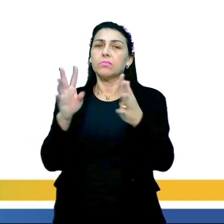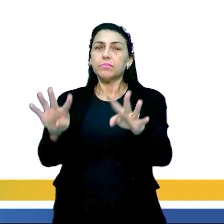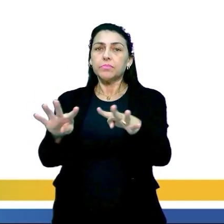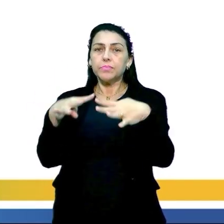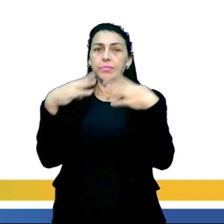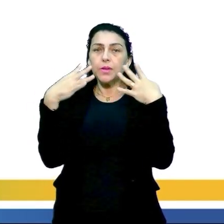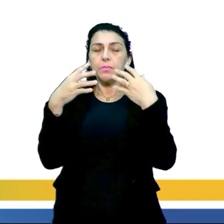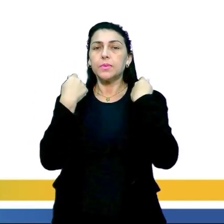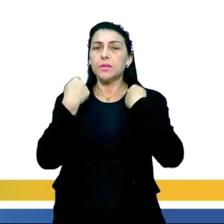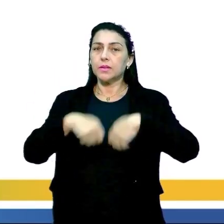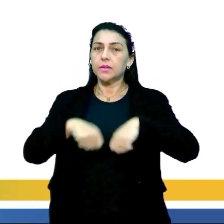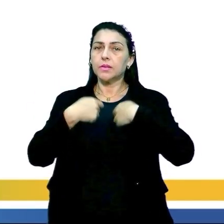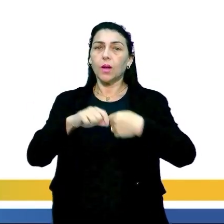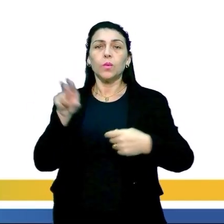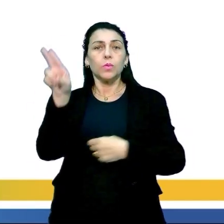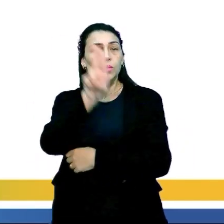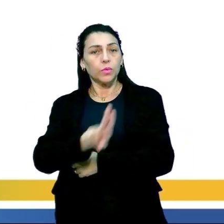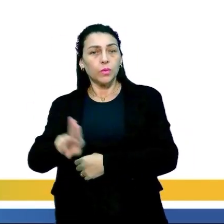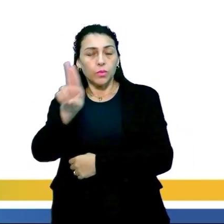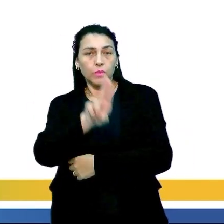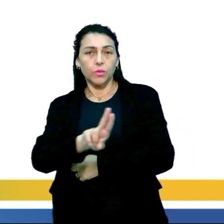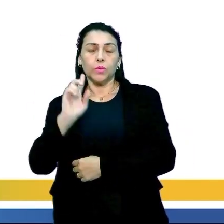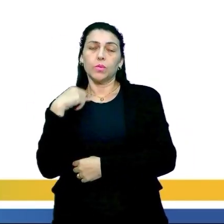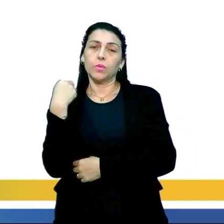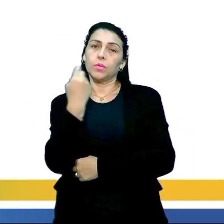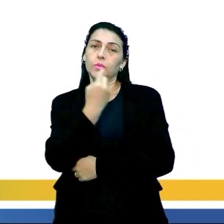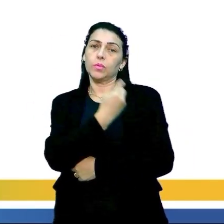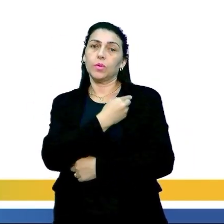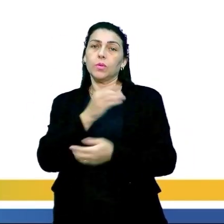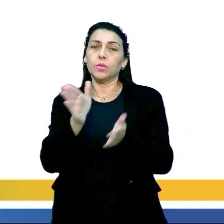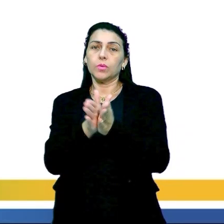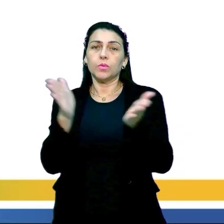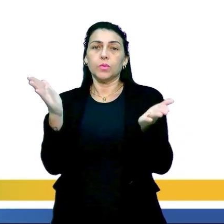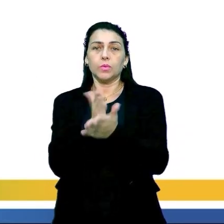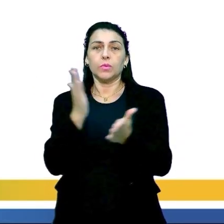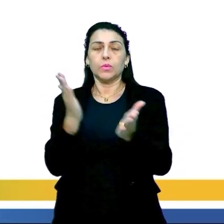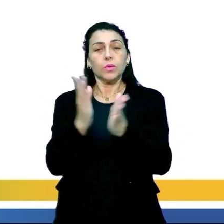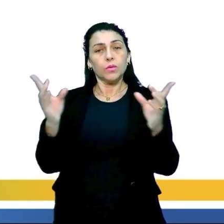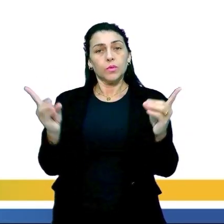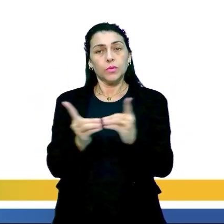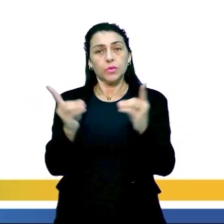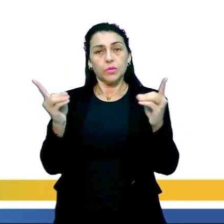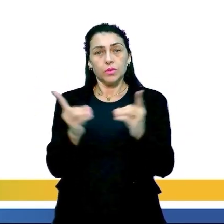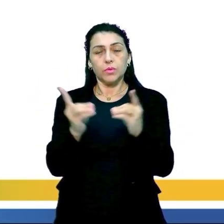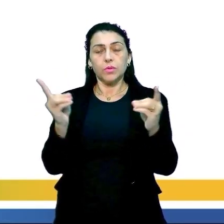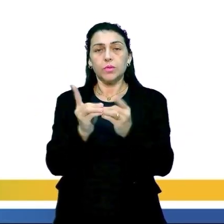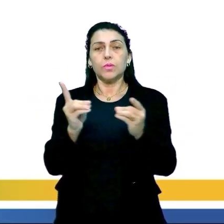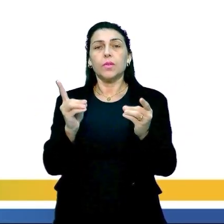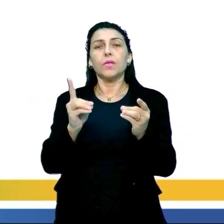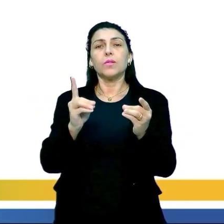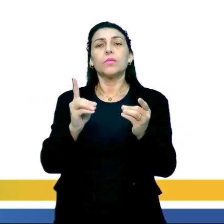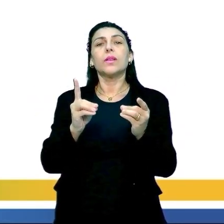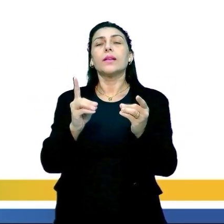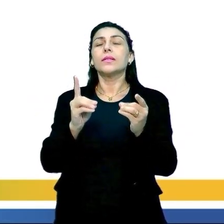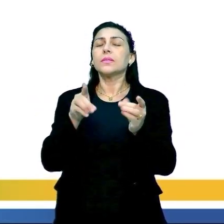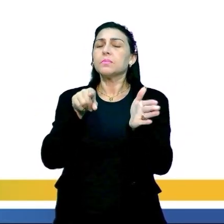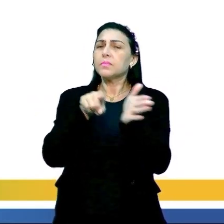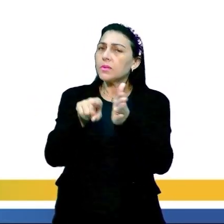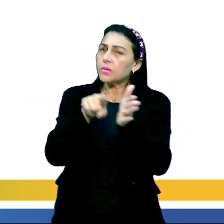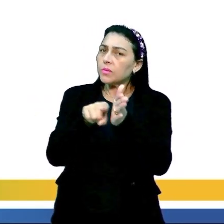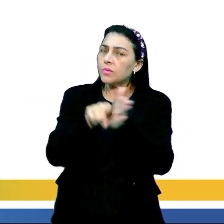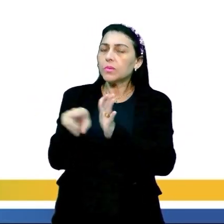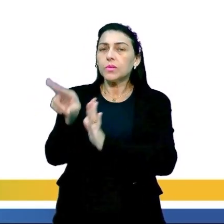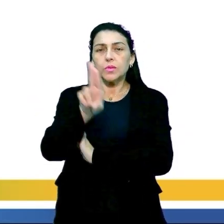vocês, precisamos utilizar o nosso livro didático. Muitas das questões que estão sendo